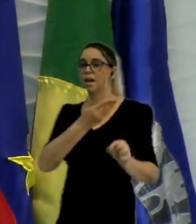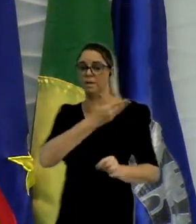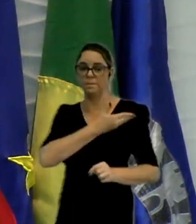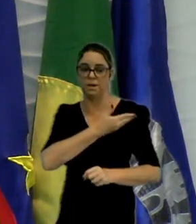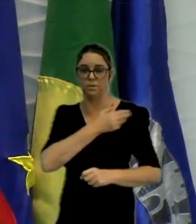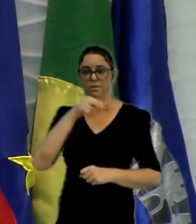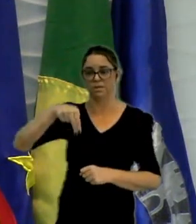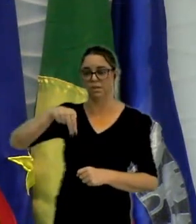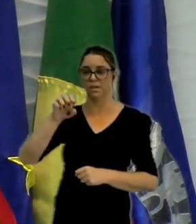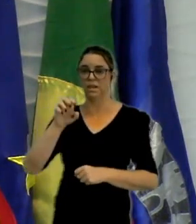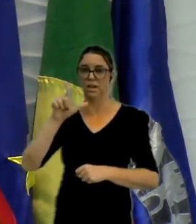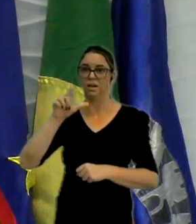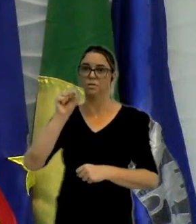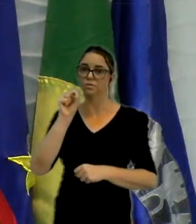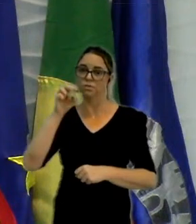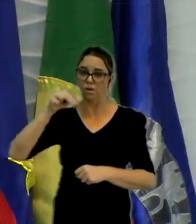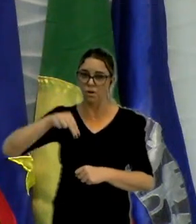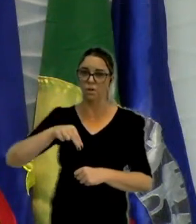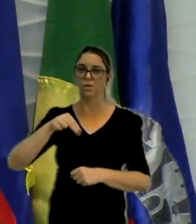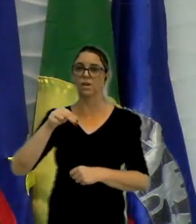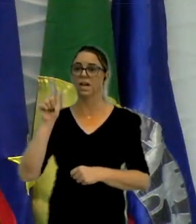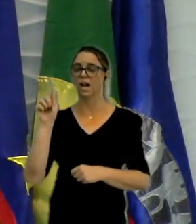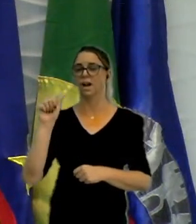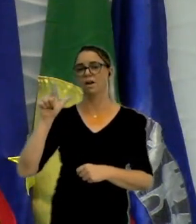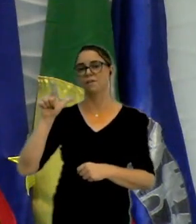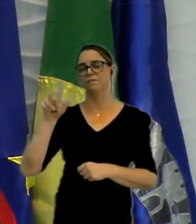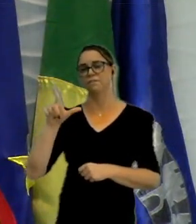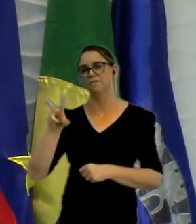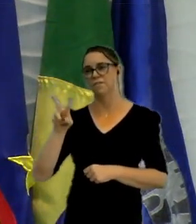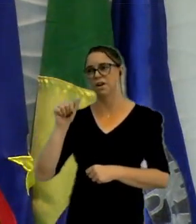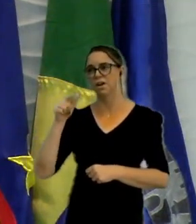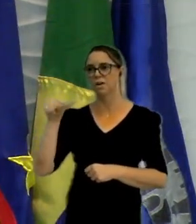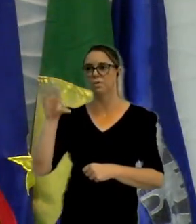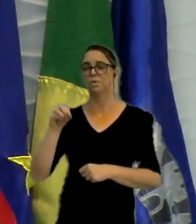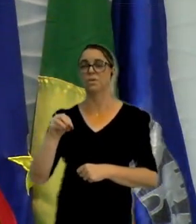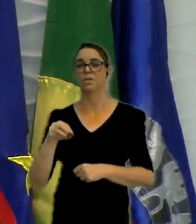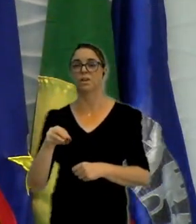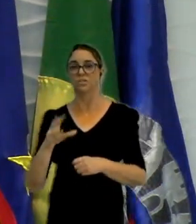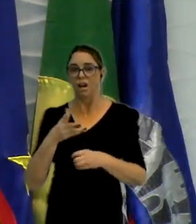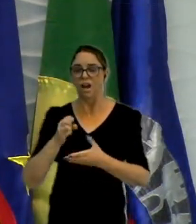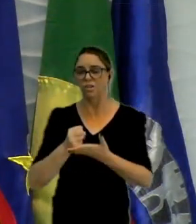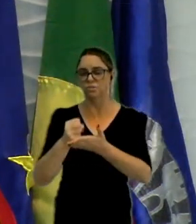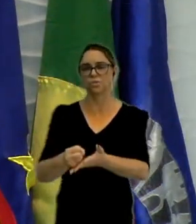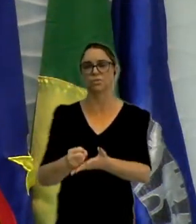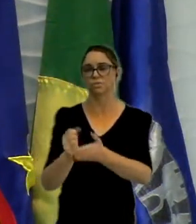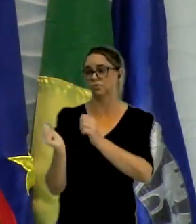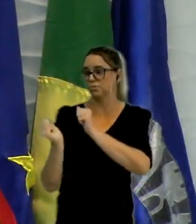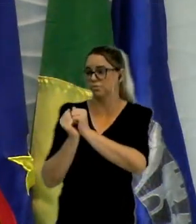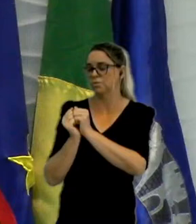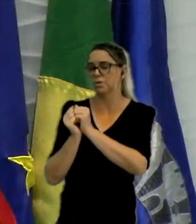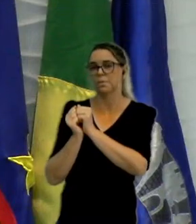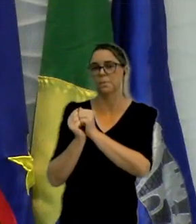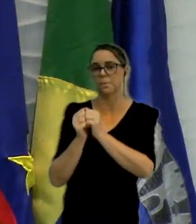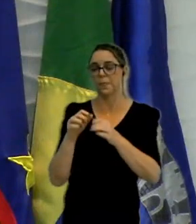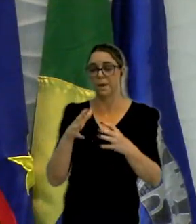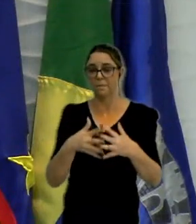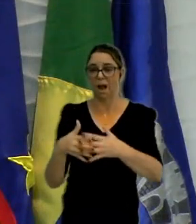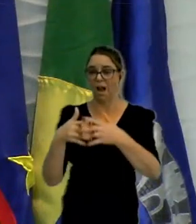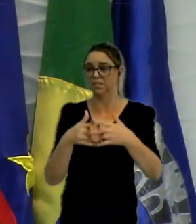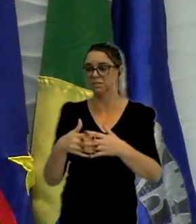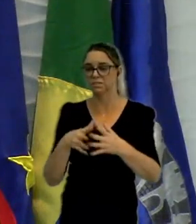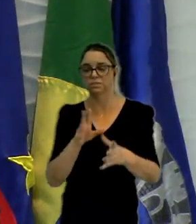empresário Nelson Galvão, que no último sábado mandou sua máquina através do nosso amigo Marquinhos, Zé Maguinho e